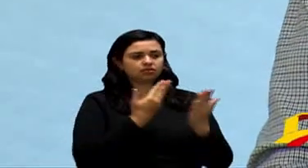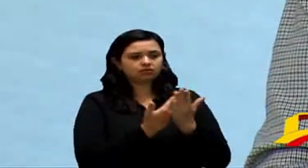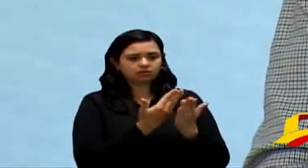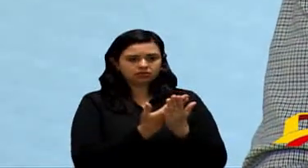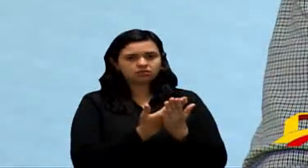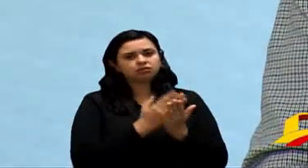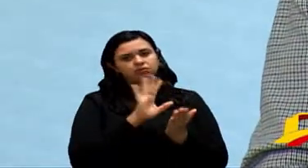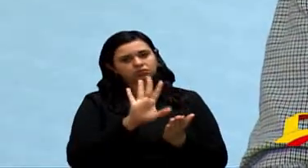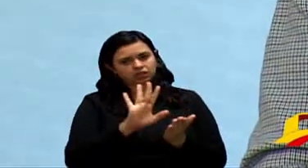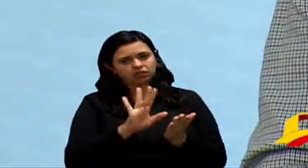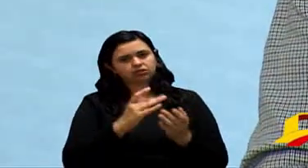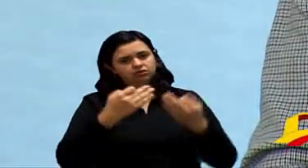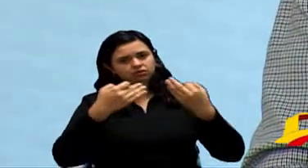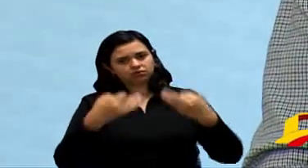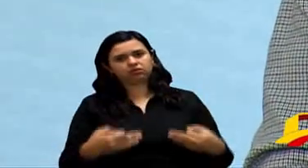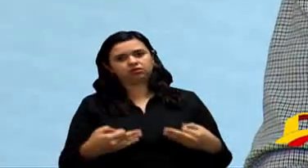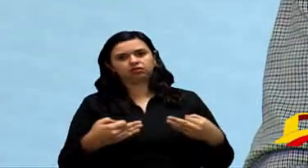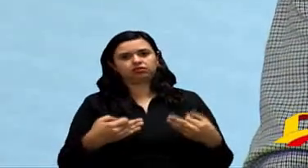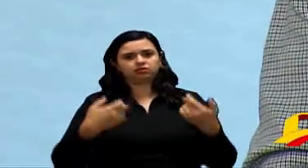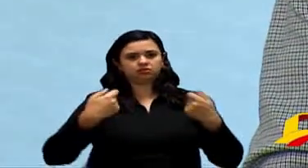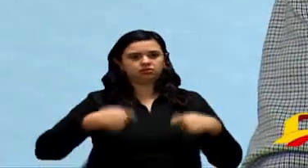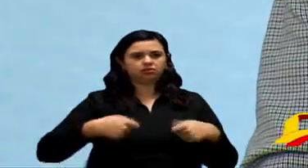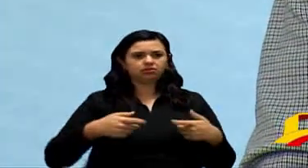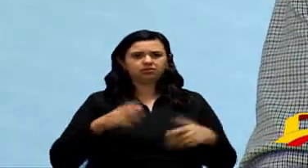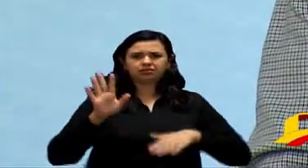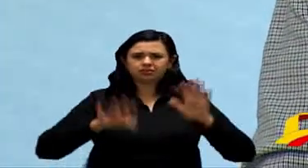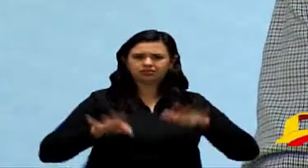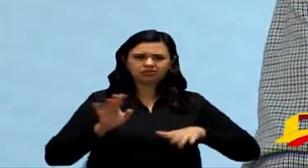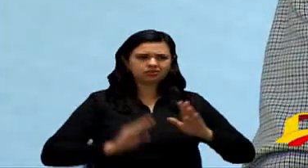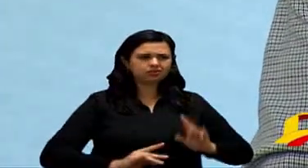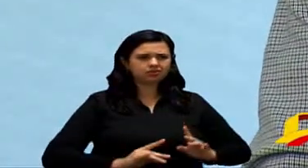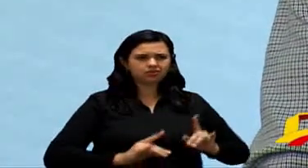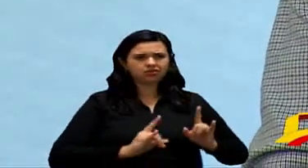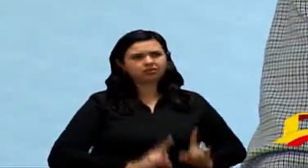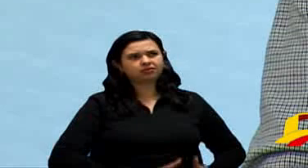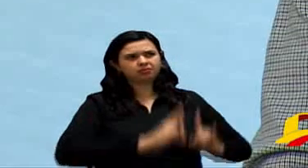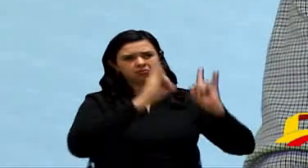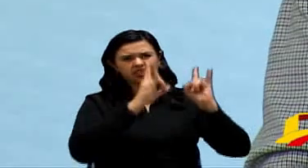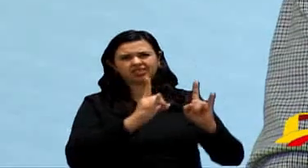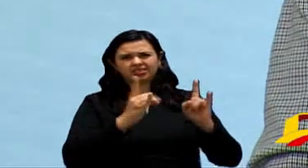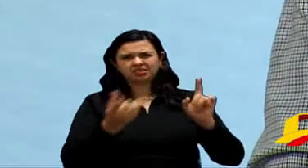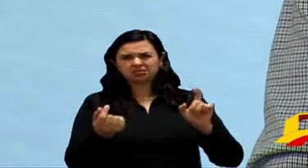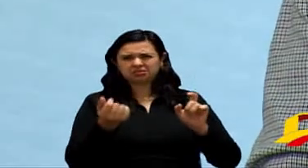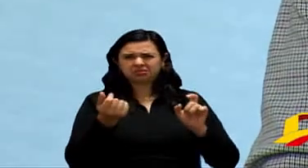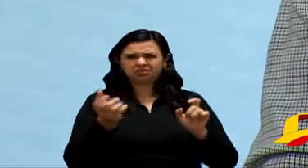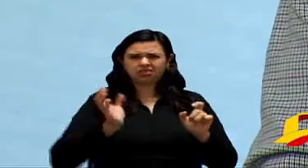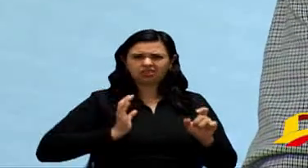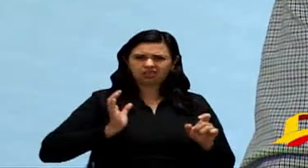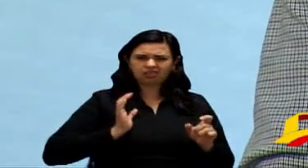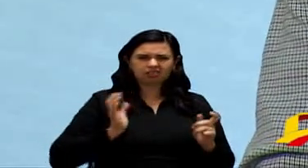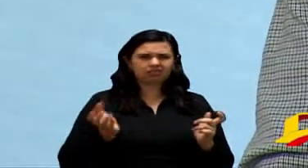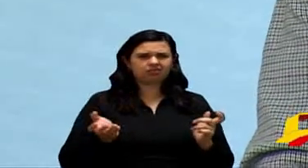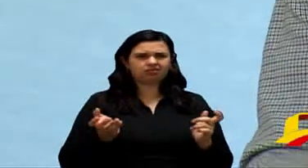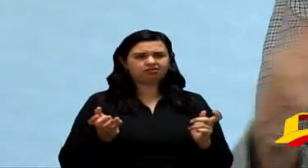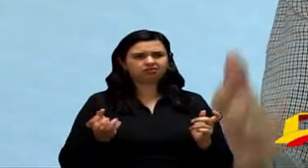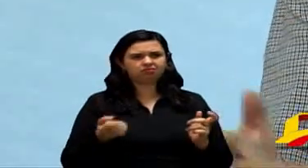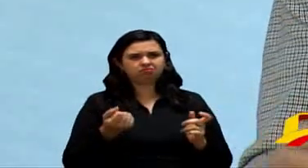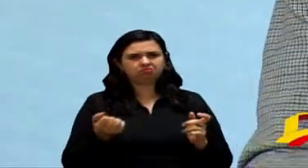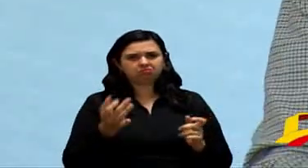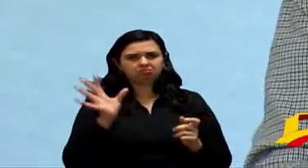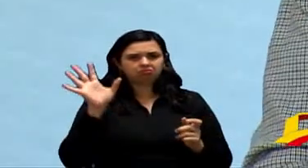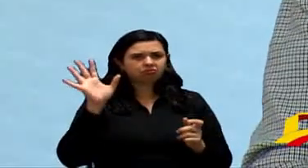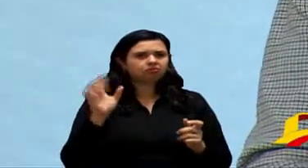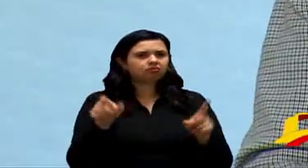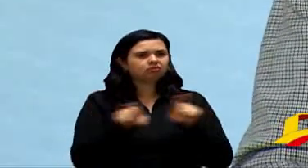correta comprando prédios superfaturados não é correto comprar materiais de inúteis para as escolas